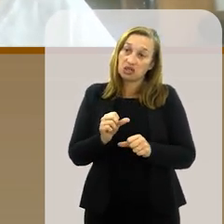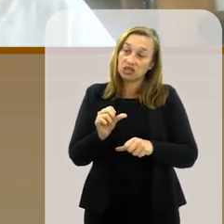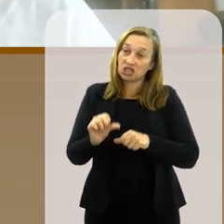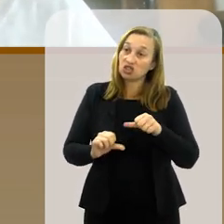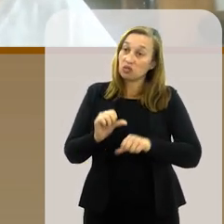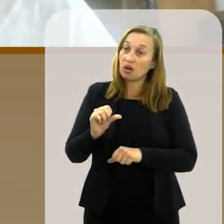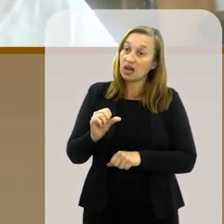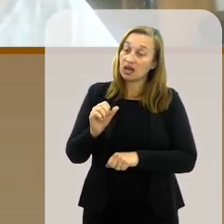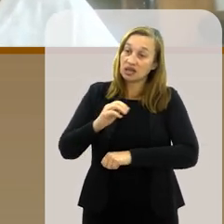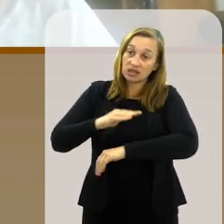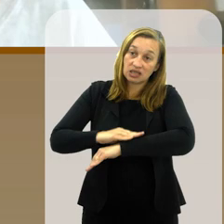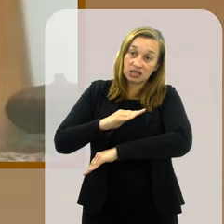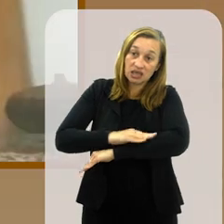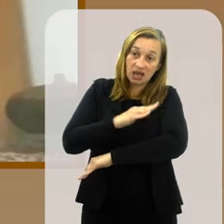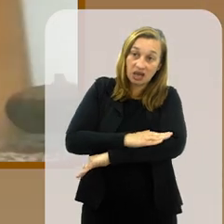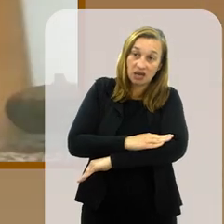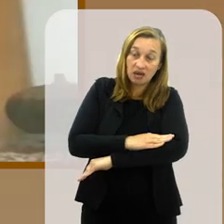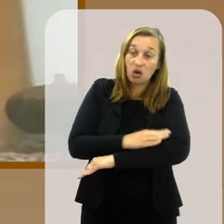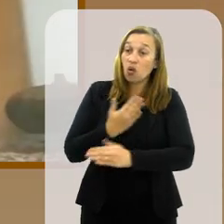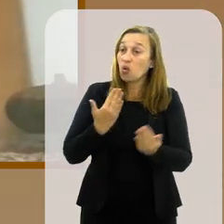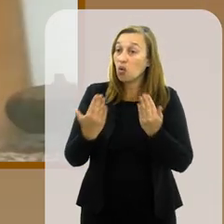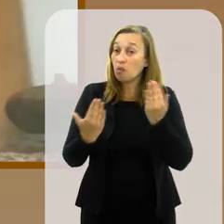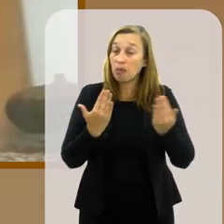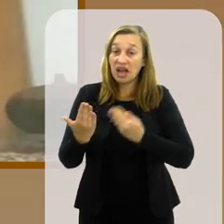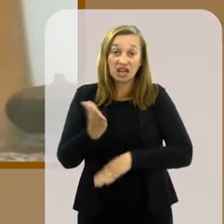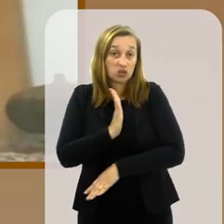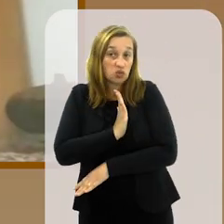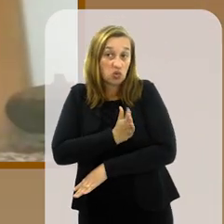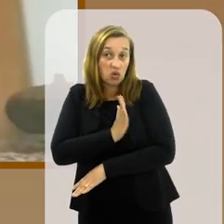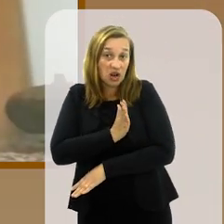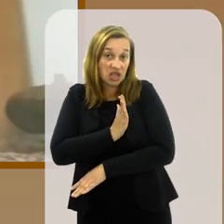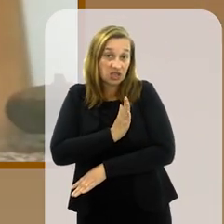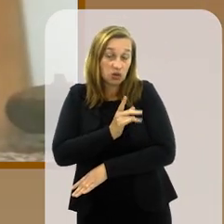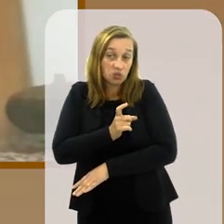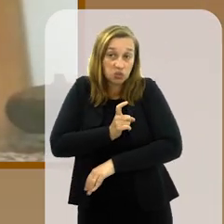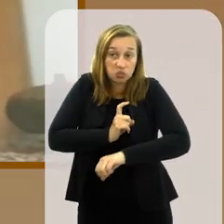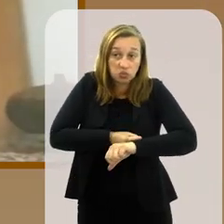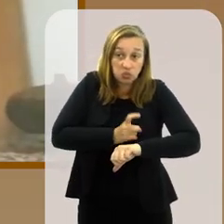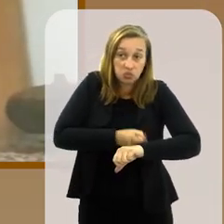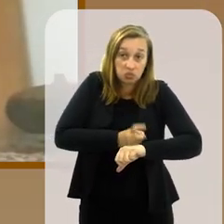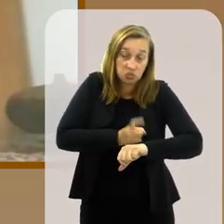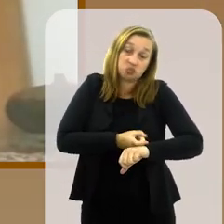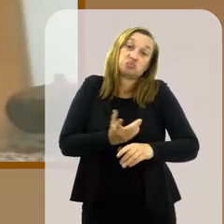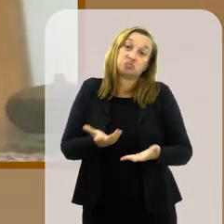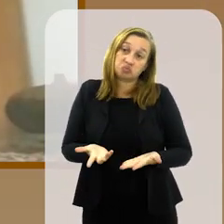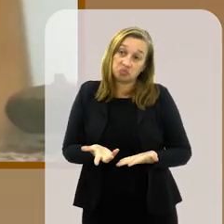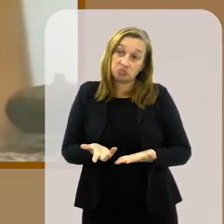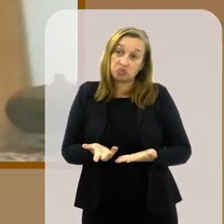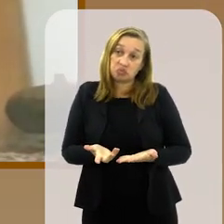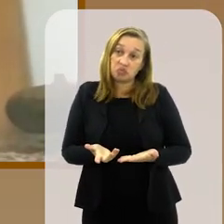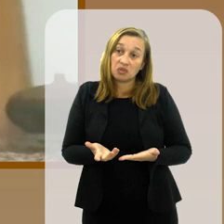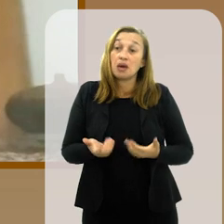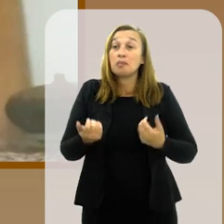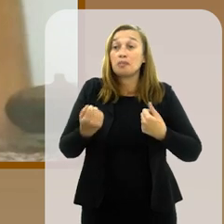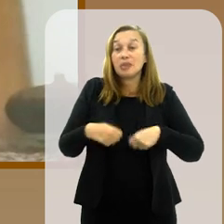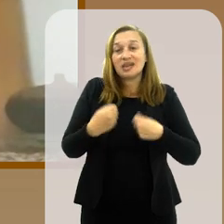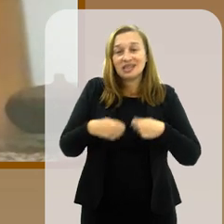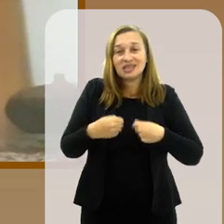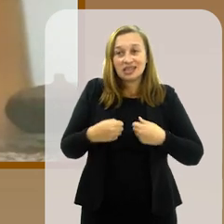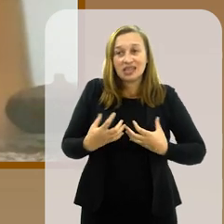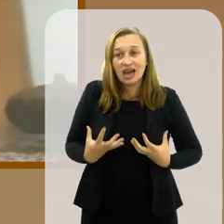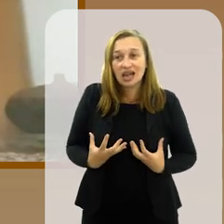virar assado, fazer do coração uma fonte borbulhante de água boa e